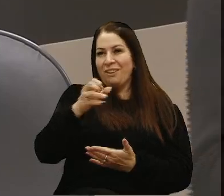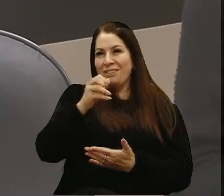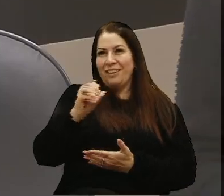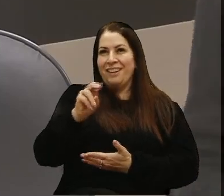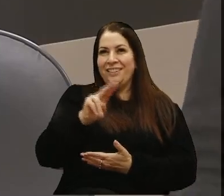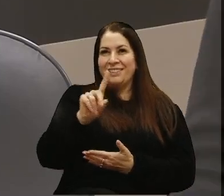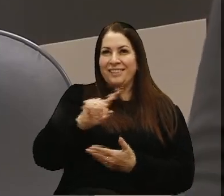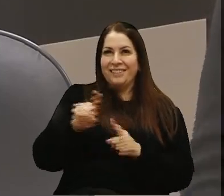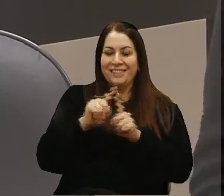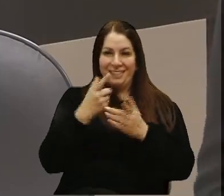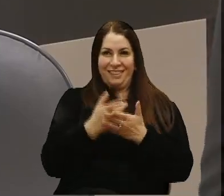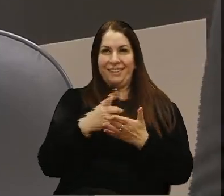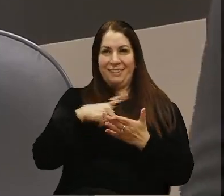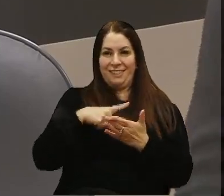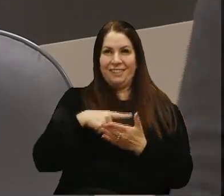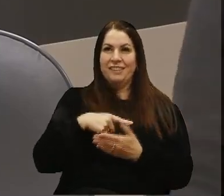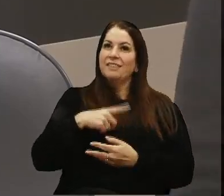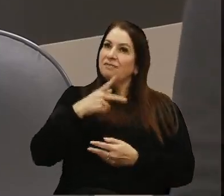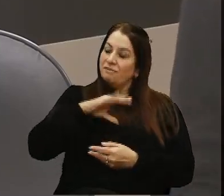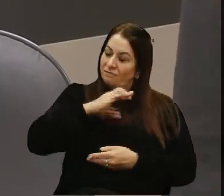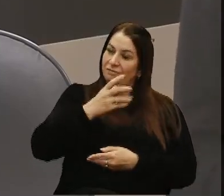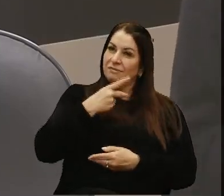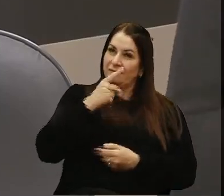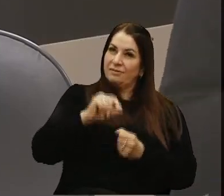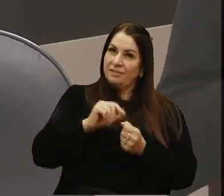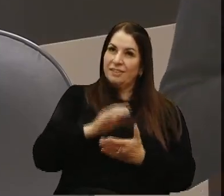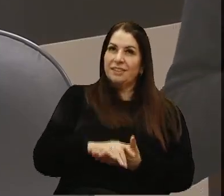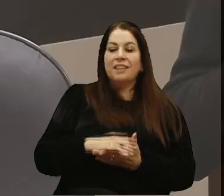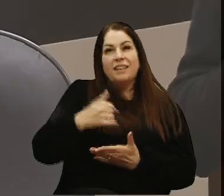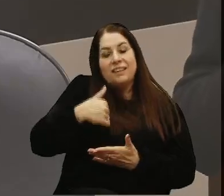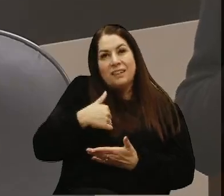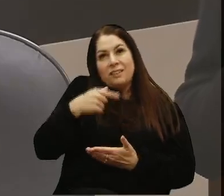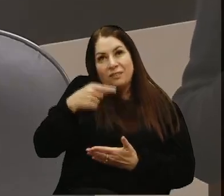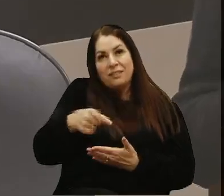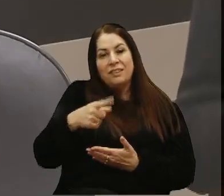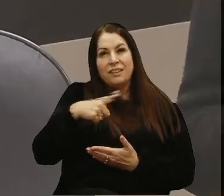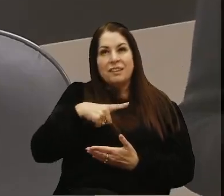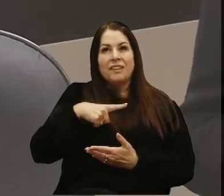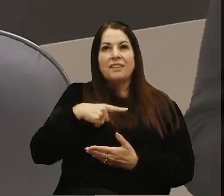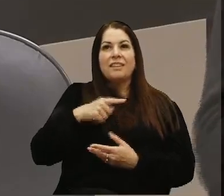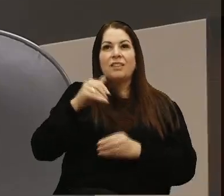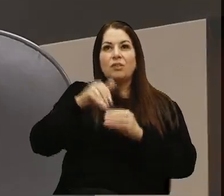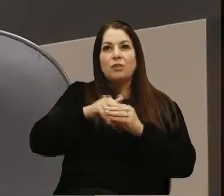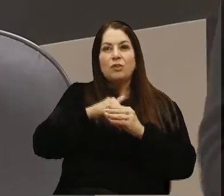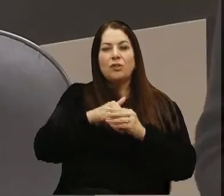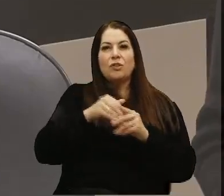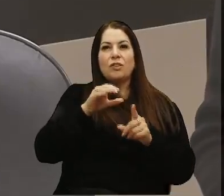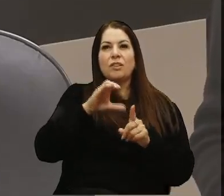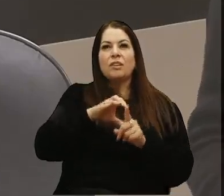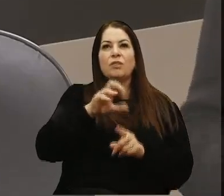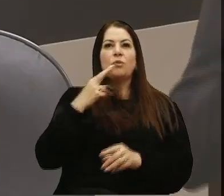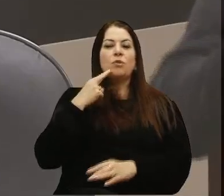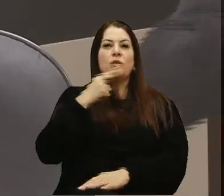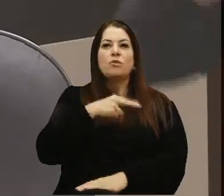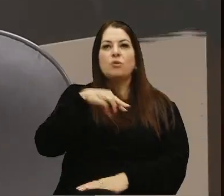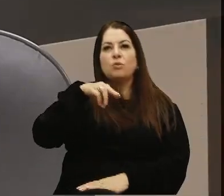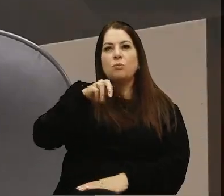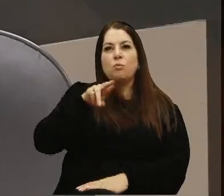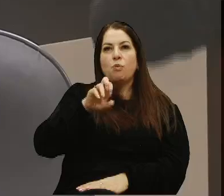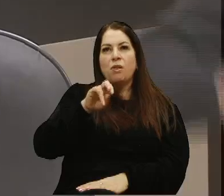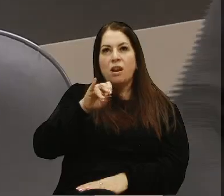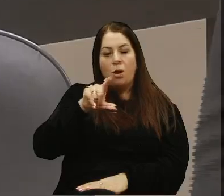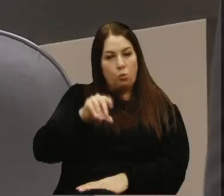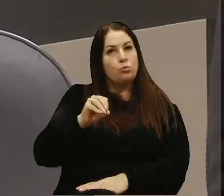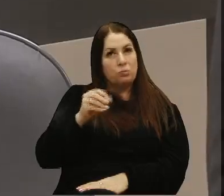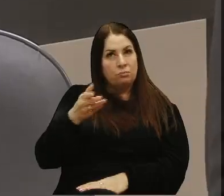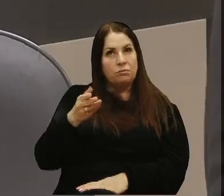está à frente do governo. Eles estão tendo peito para fazer. E eu vou dizer... Eu fui que tem um eleitor que foi atingido do restaurante do Murialdo, tanto que eu protocolei